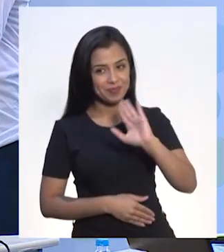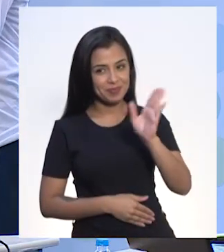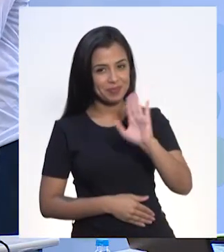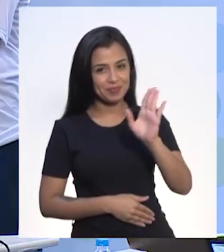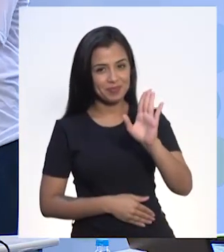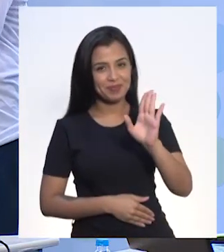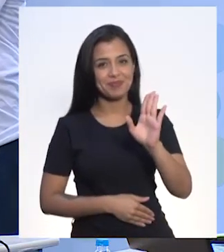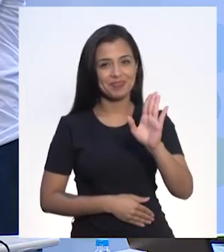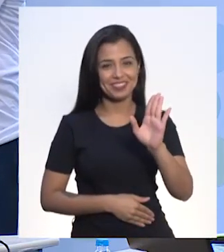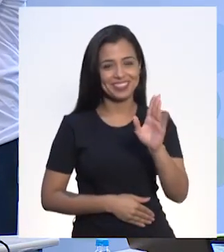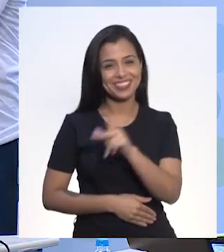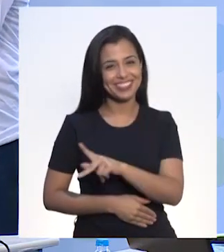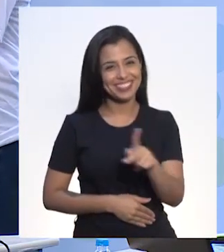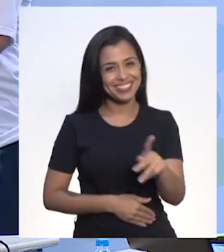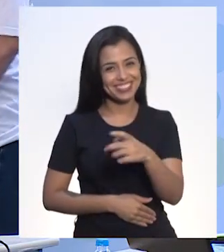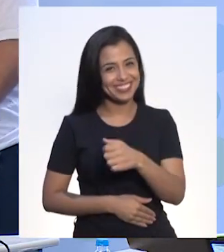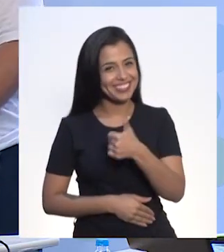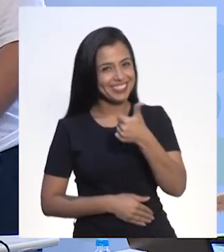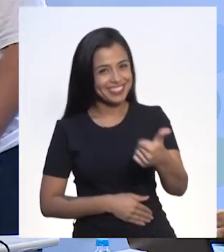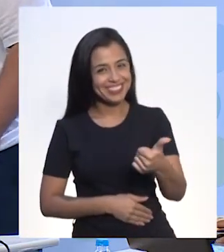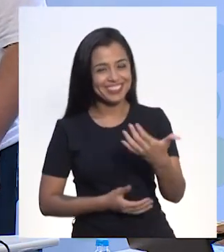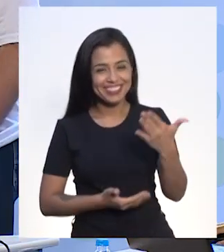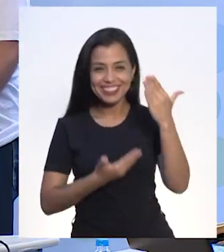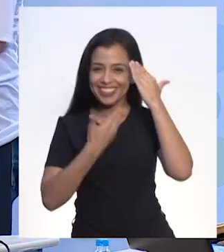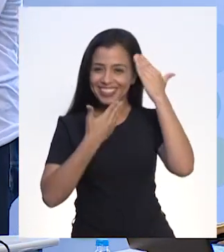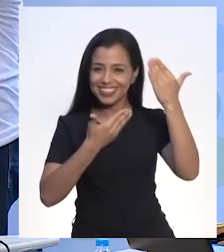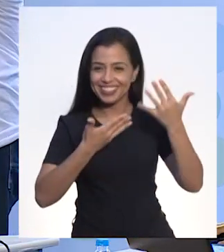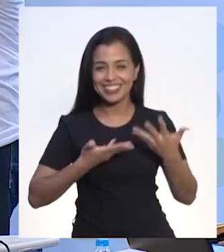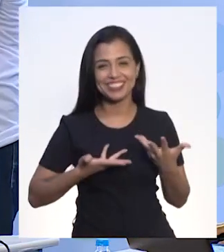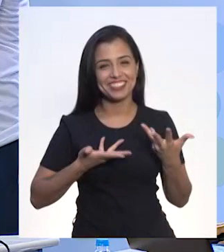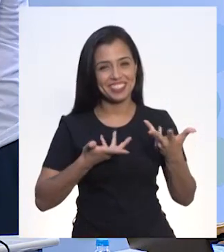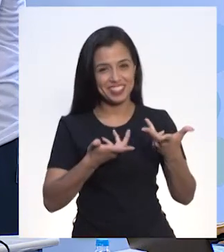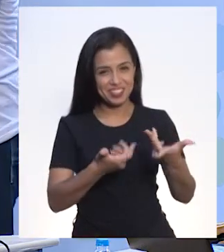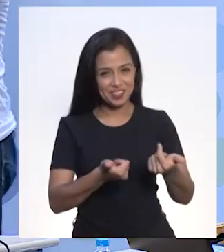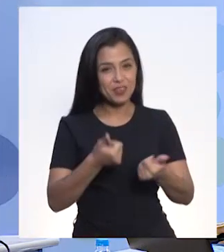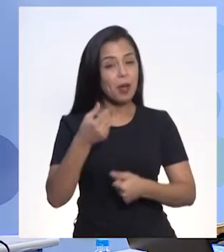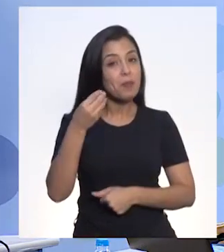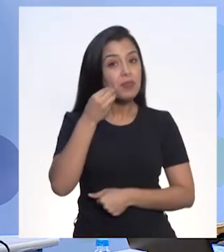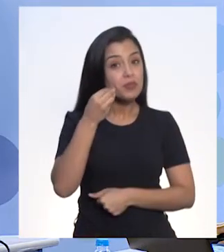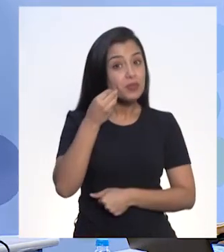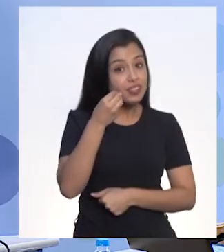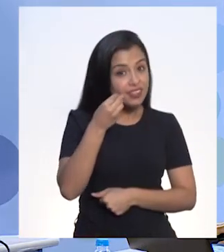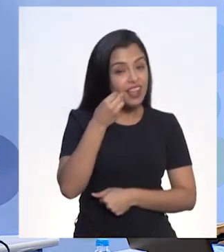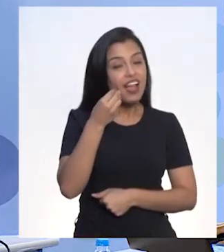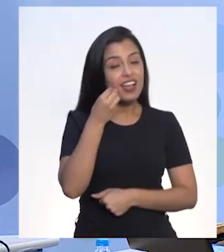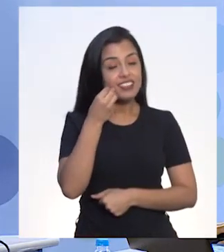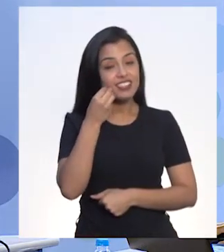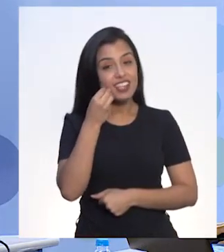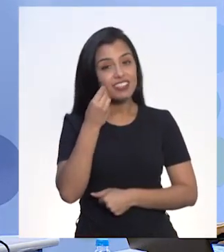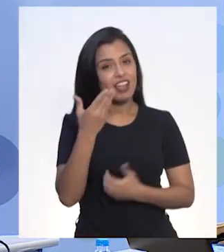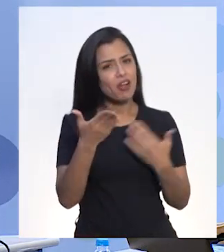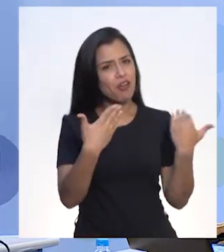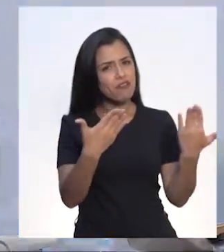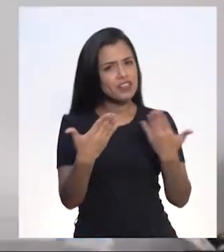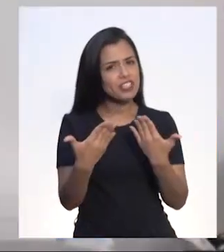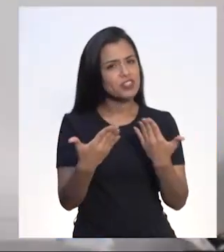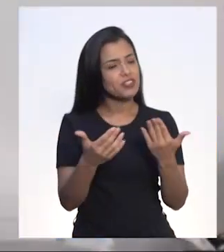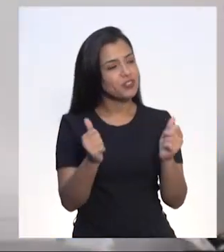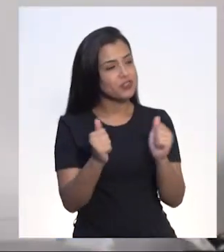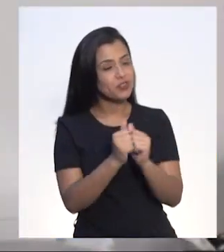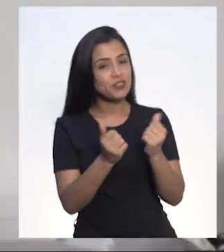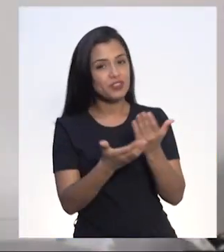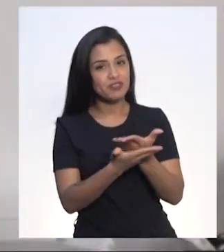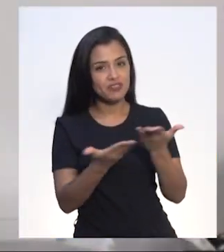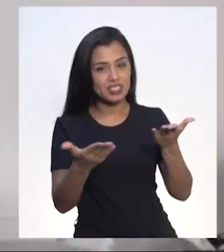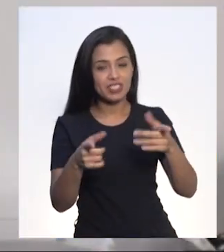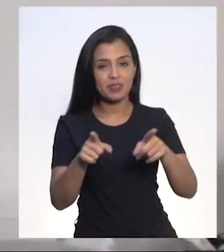tudo bem? Primeiramente, queria agradecer o convite, a oportunidade de estar aqui conversando com você, com a professora Luíse e